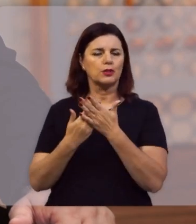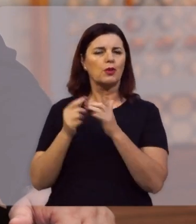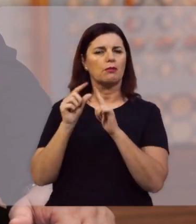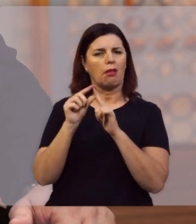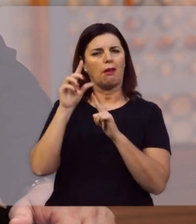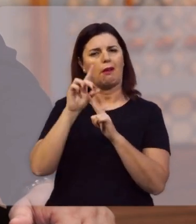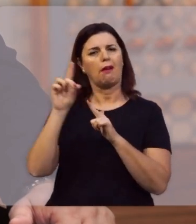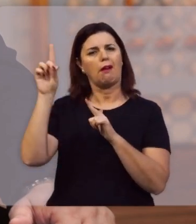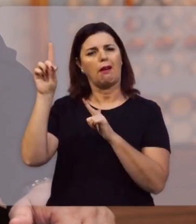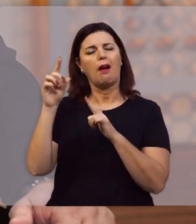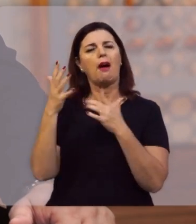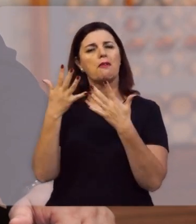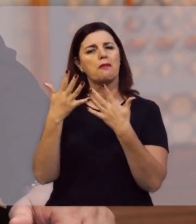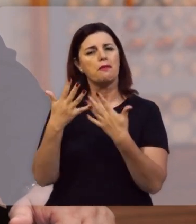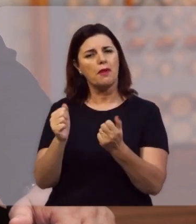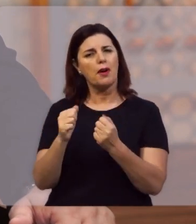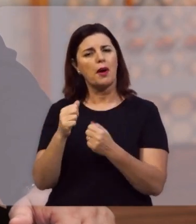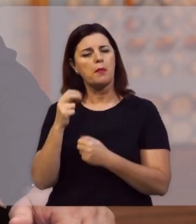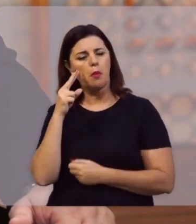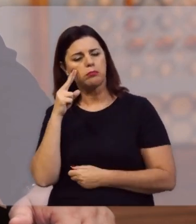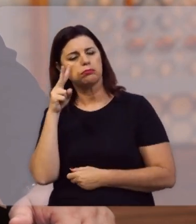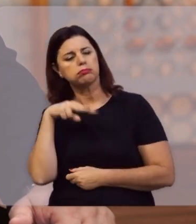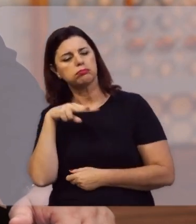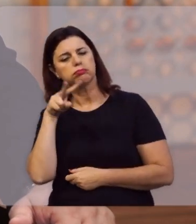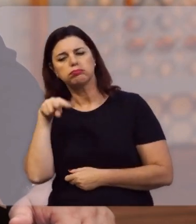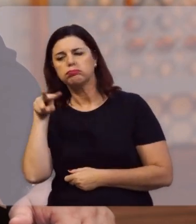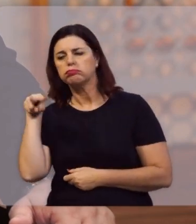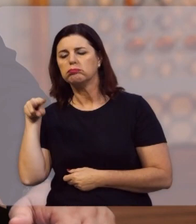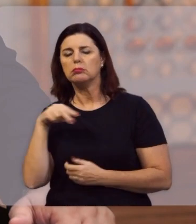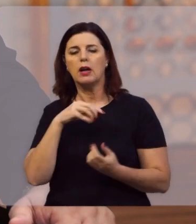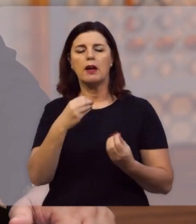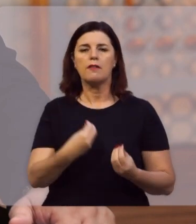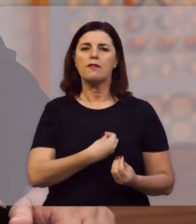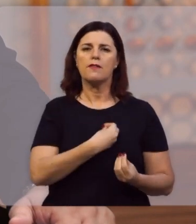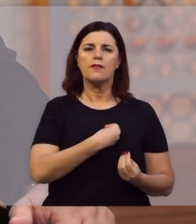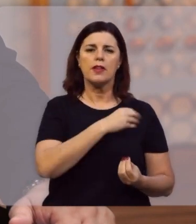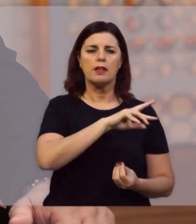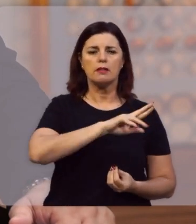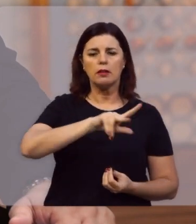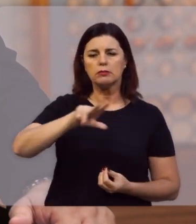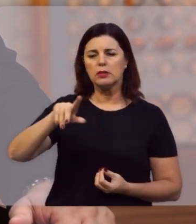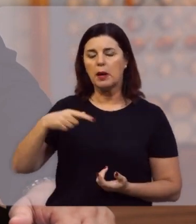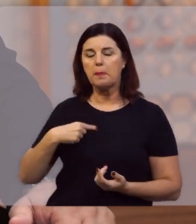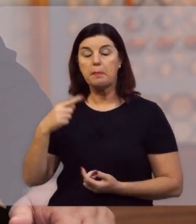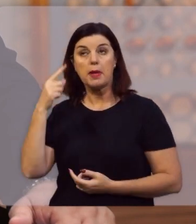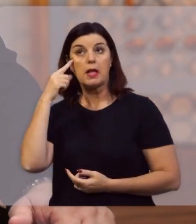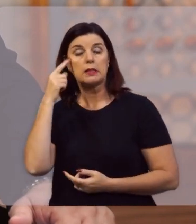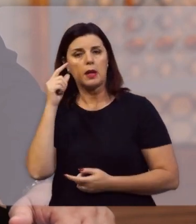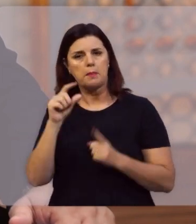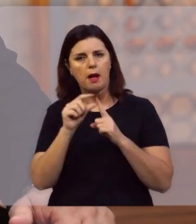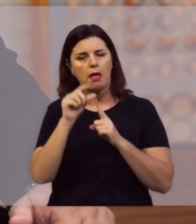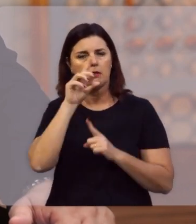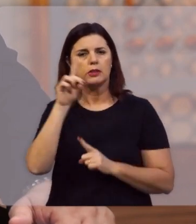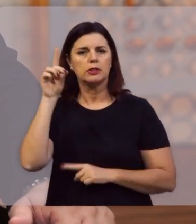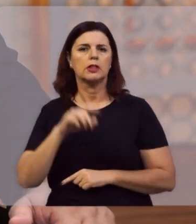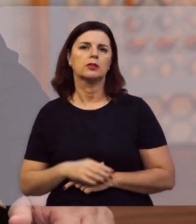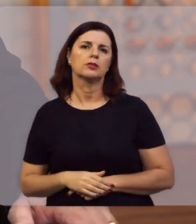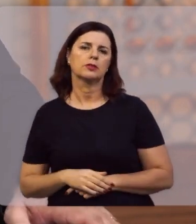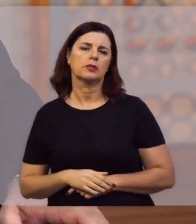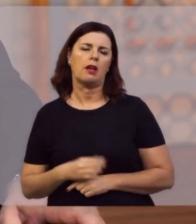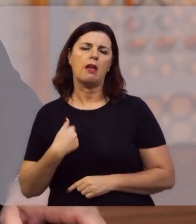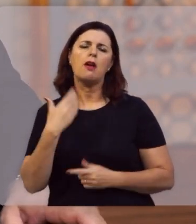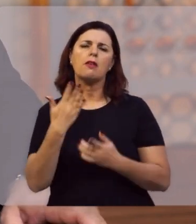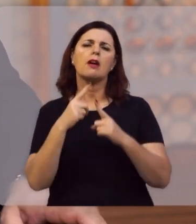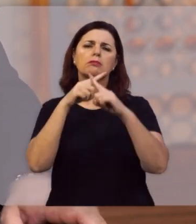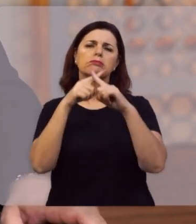escrituras e vamos avaliar a realidade com os óculos da palavra de Deus e